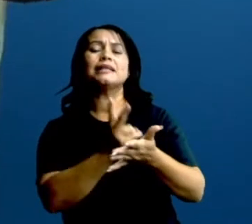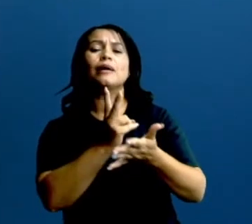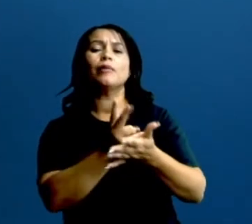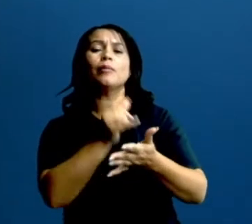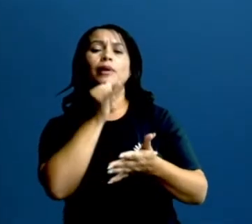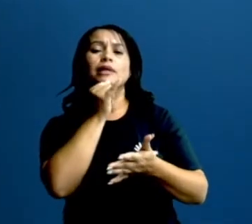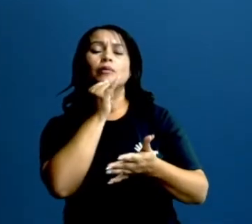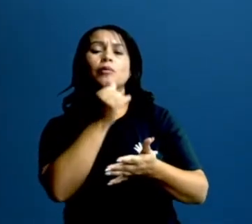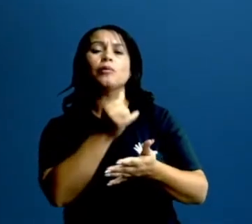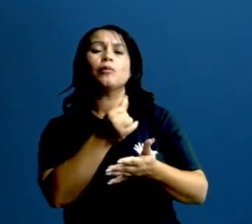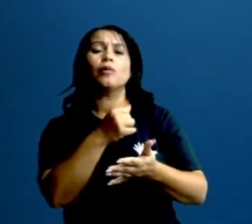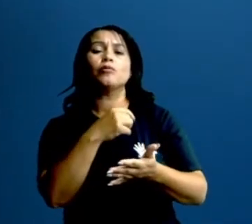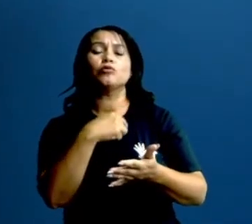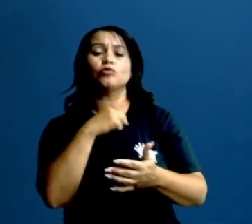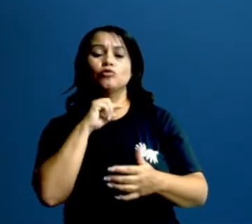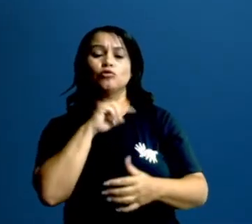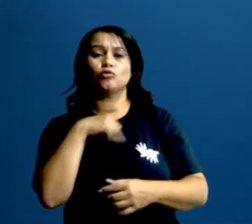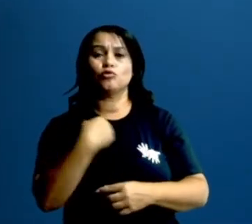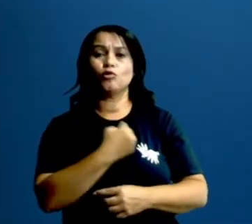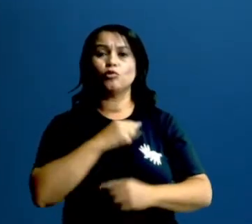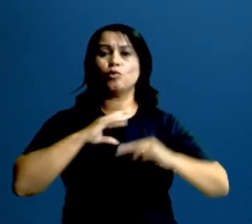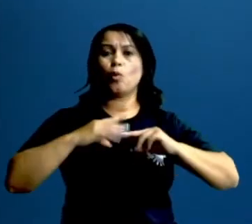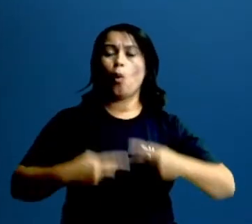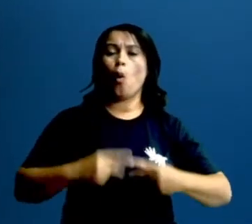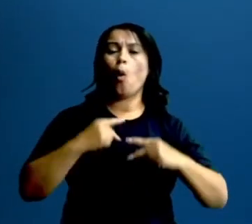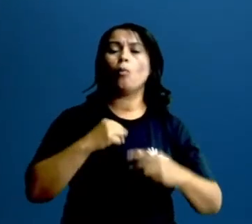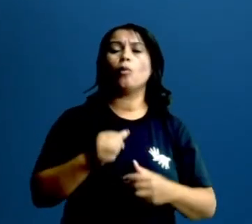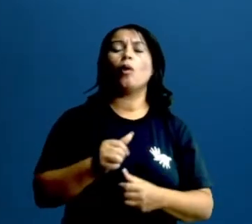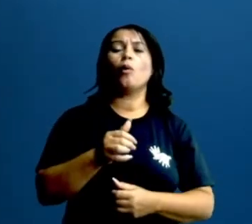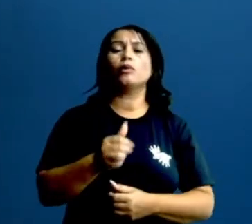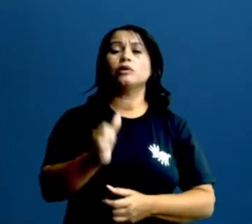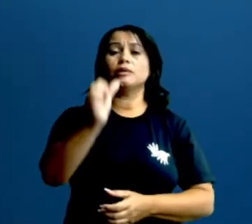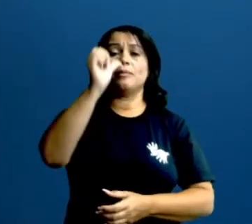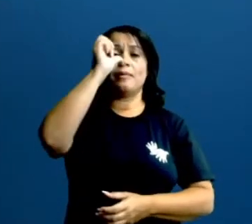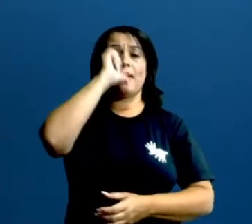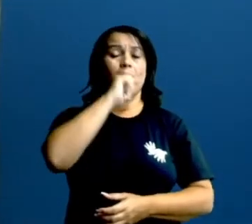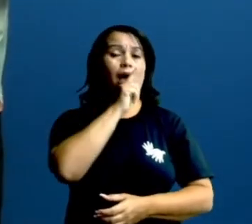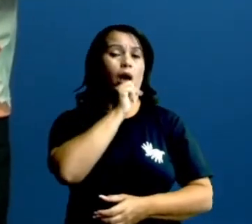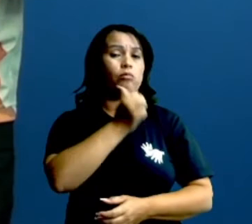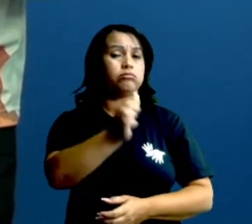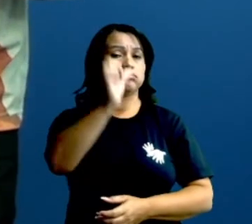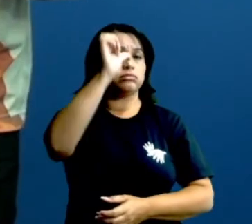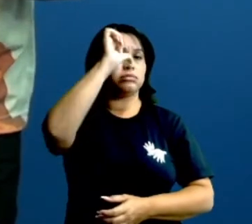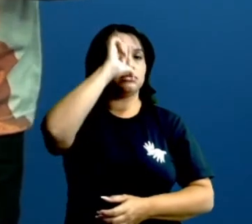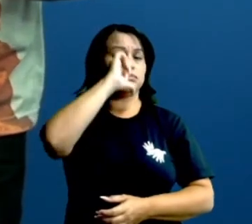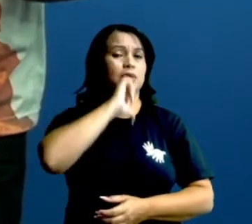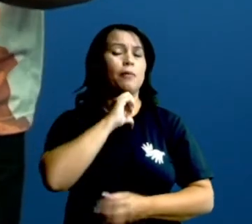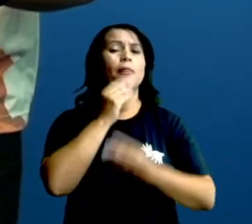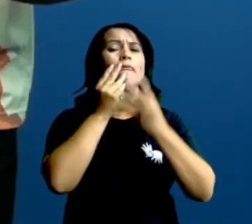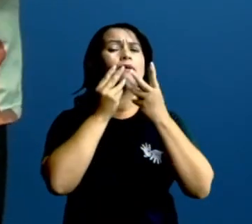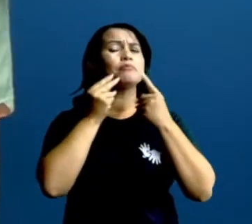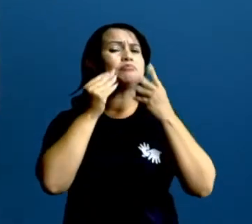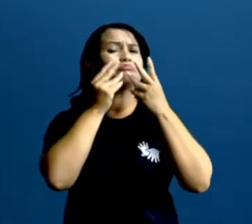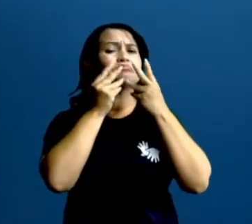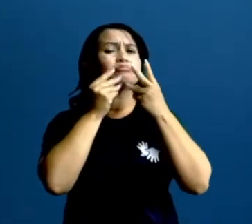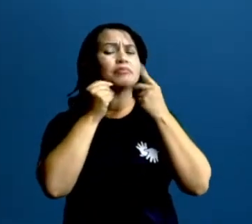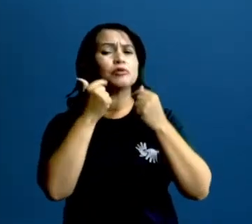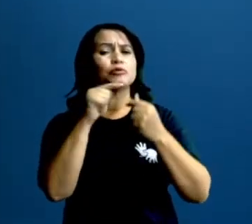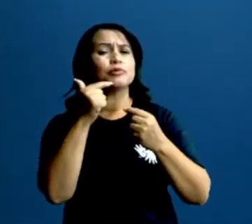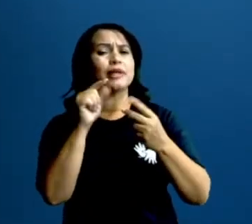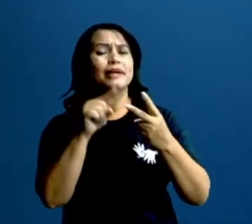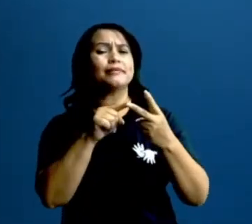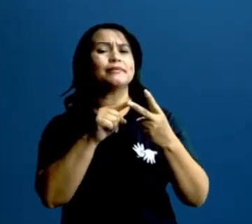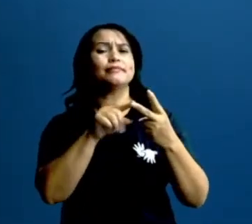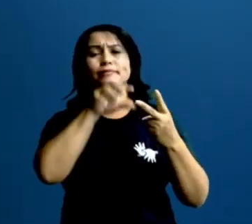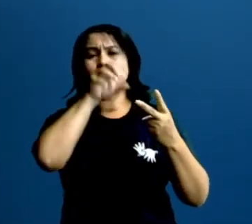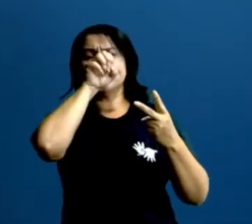pelos nossos órgãos, pelo nosso organismo. Quando a gente ingere água, apesar dela não ter sabor, apesar dela